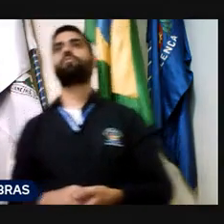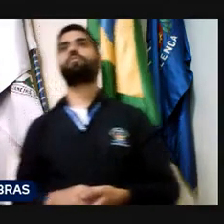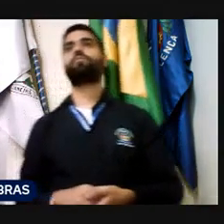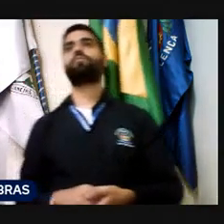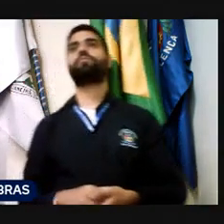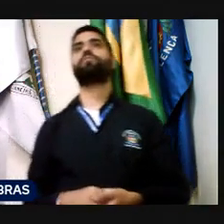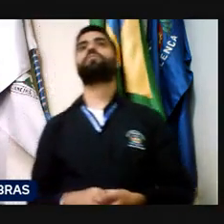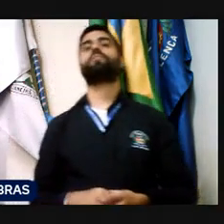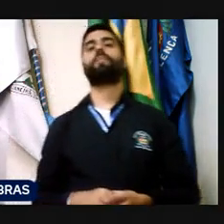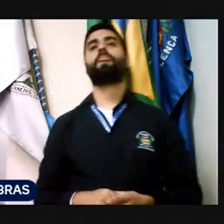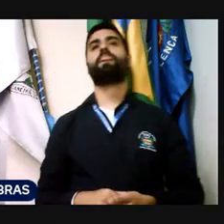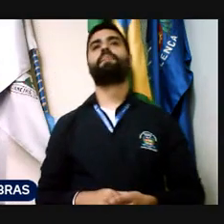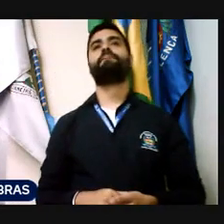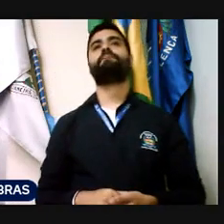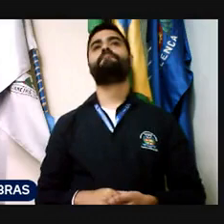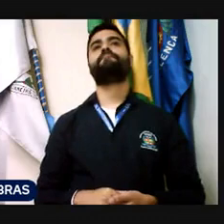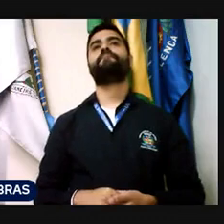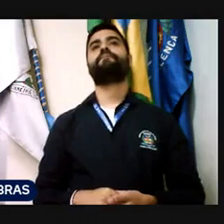Requerimento do vereador